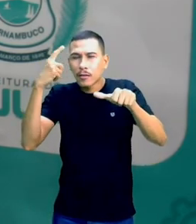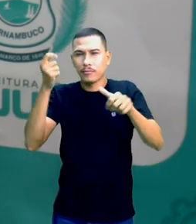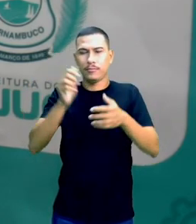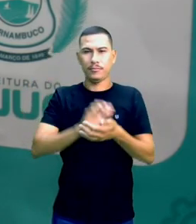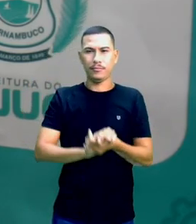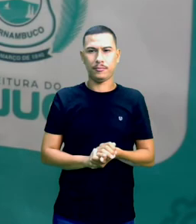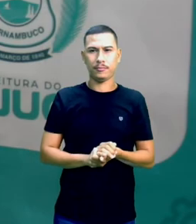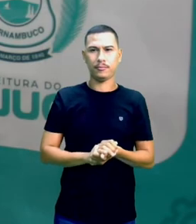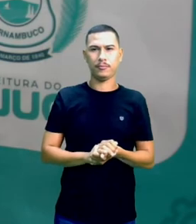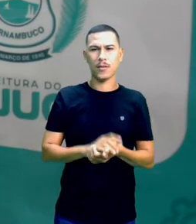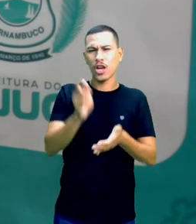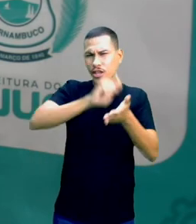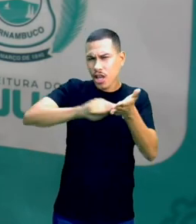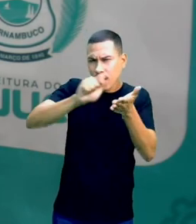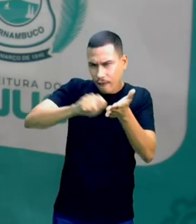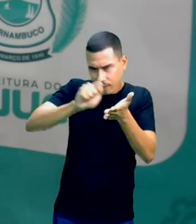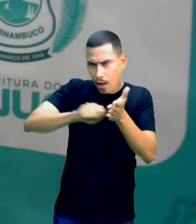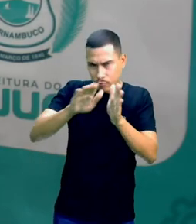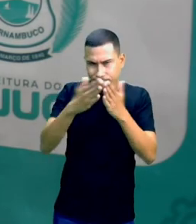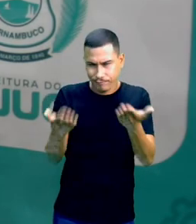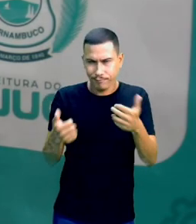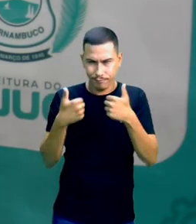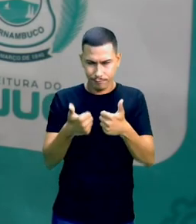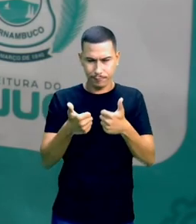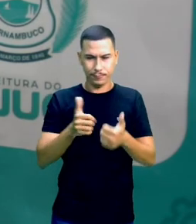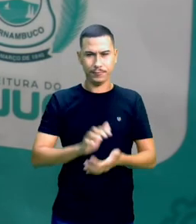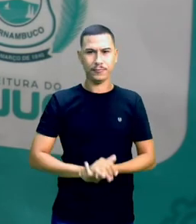essa condição de pensamento no caderno de vocês.